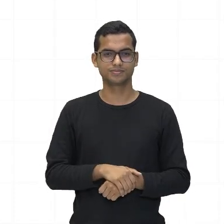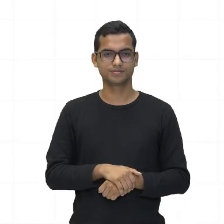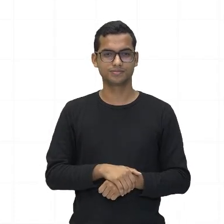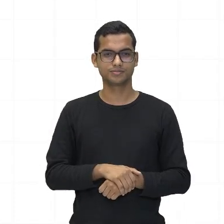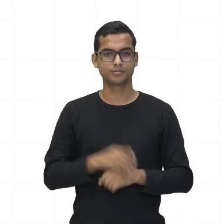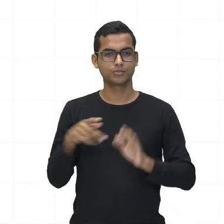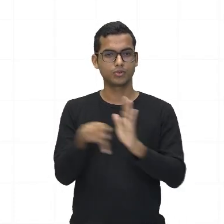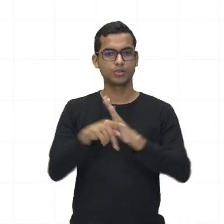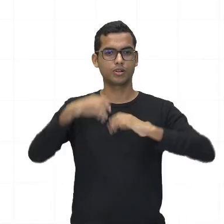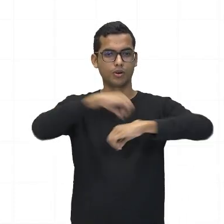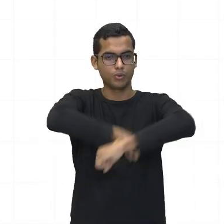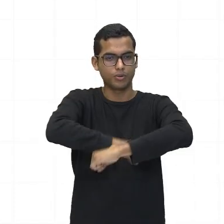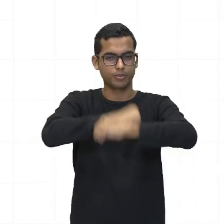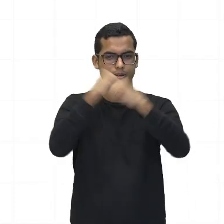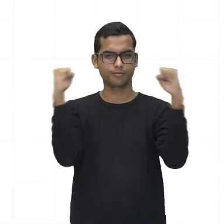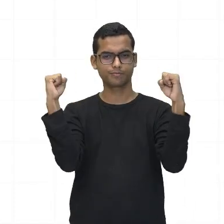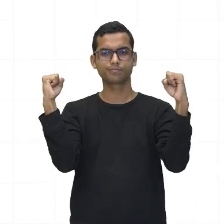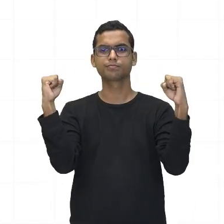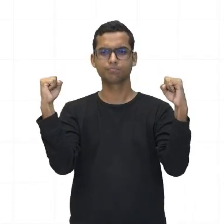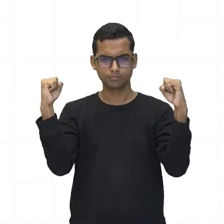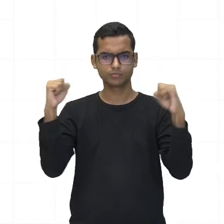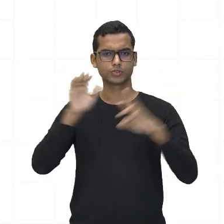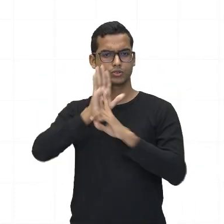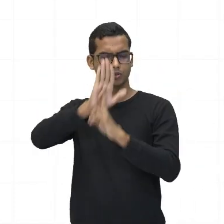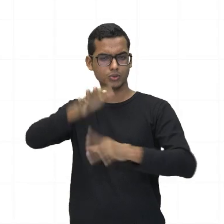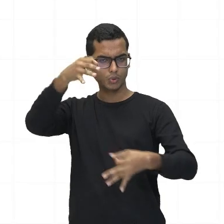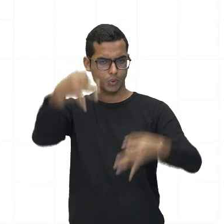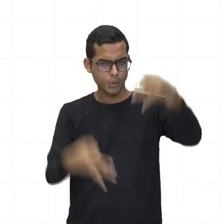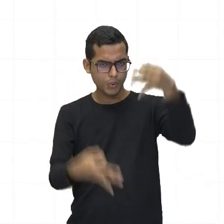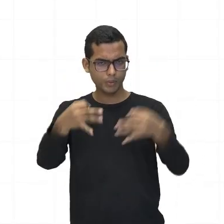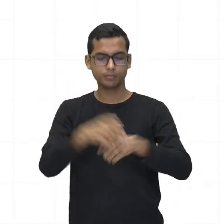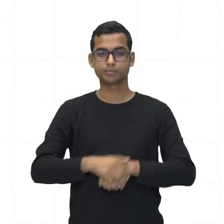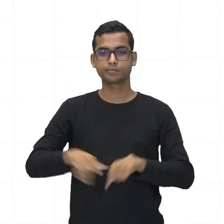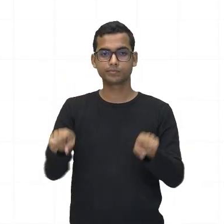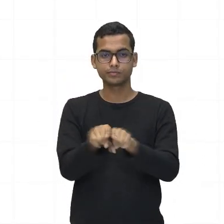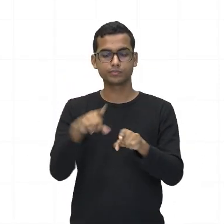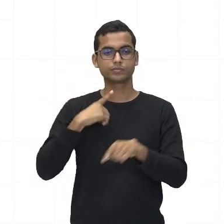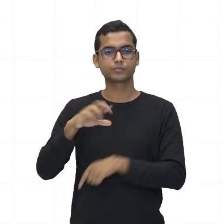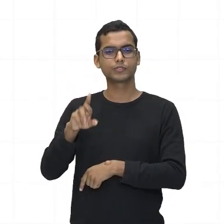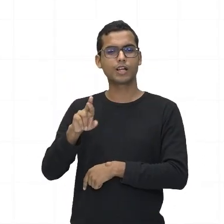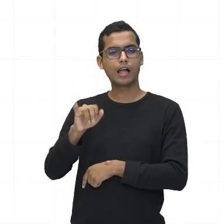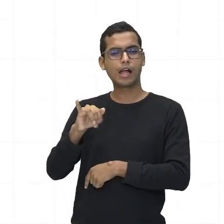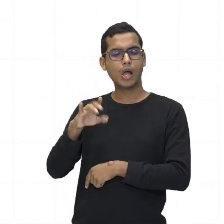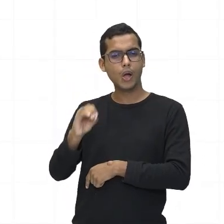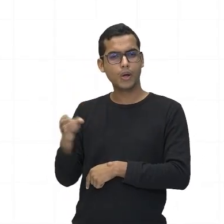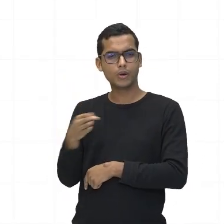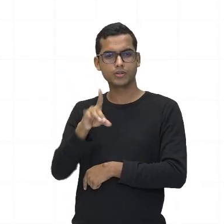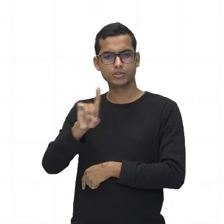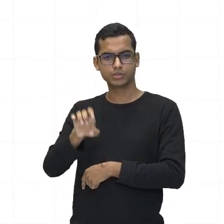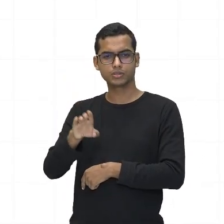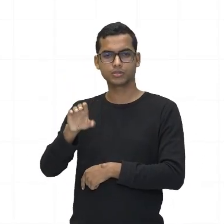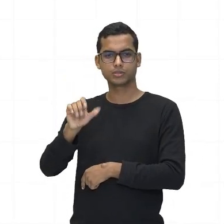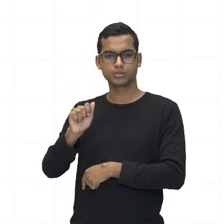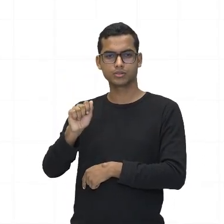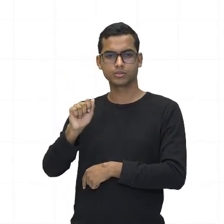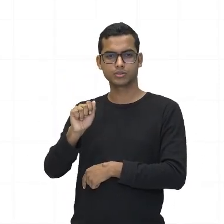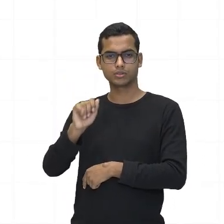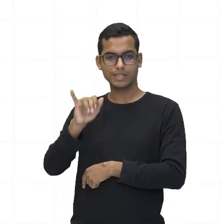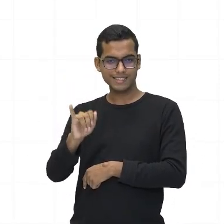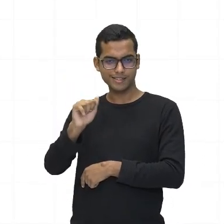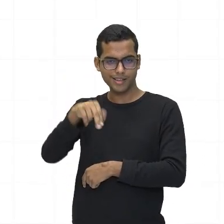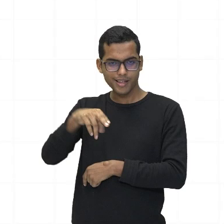né? É para representar a justiça. O raio de Ansan, a deusa dos raios, a deusa